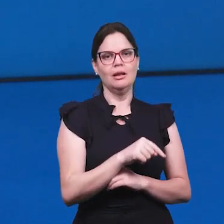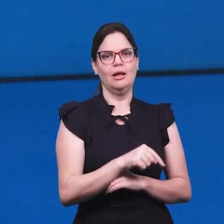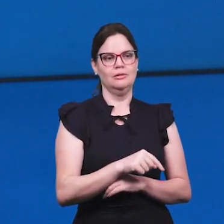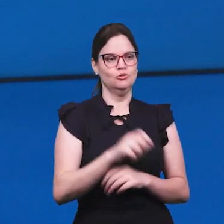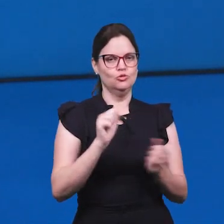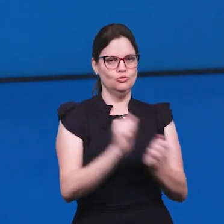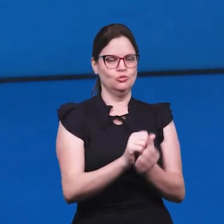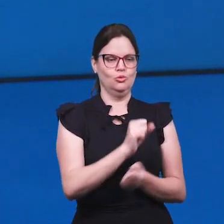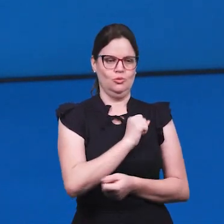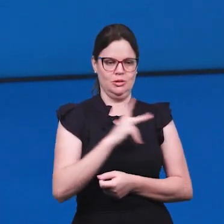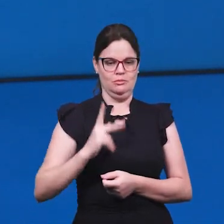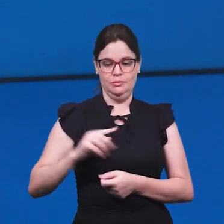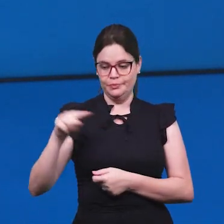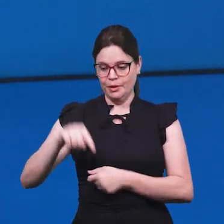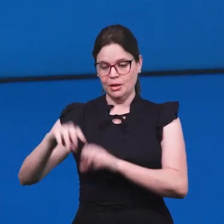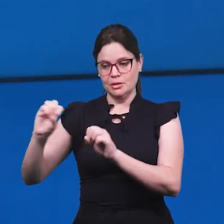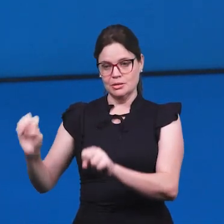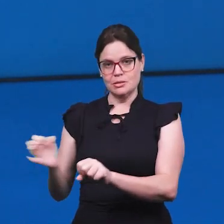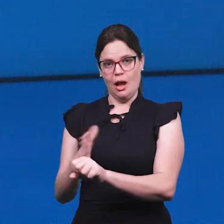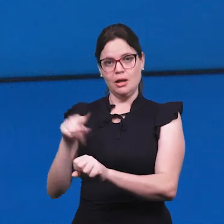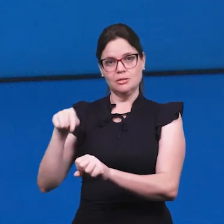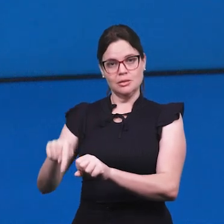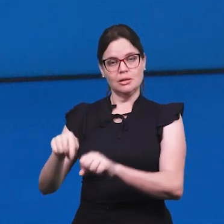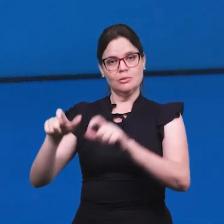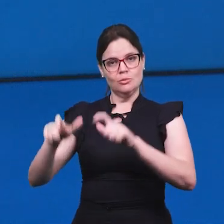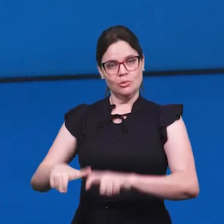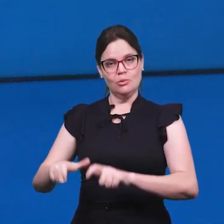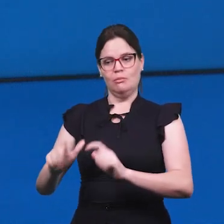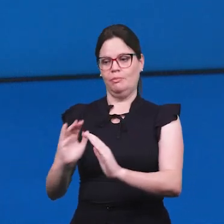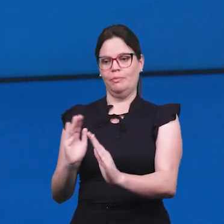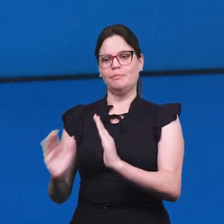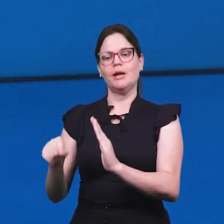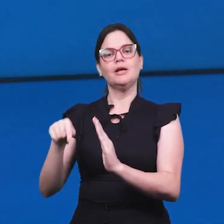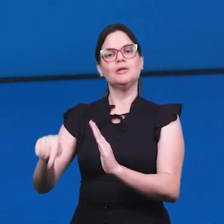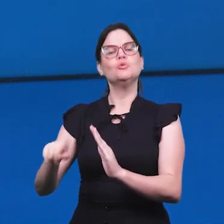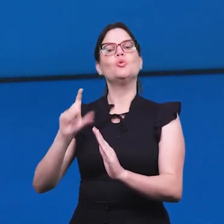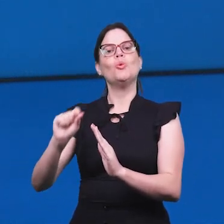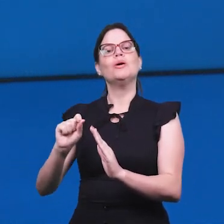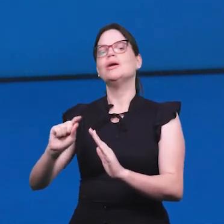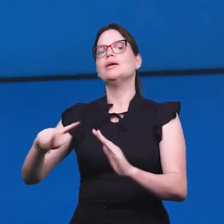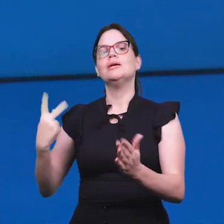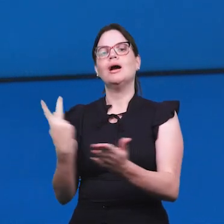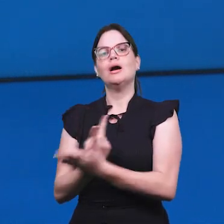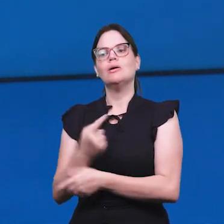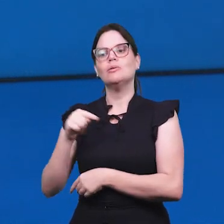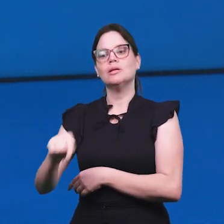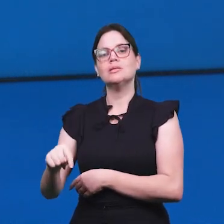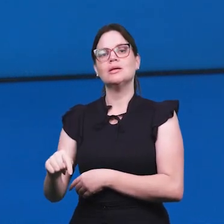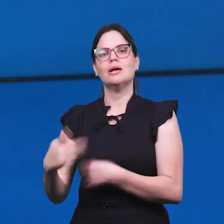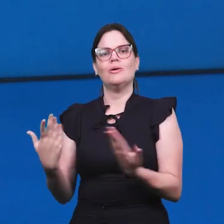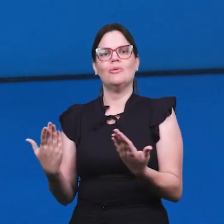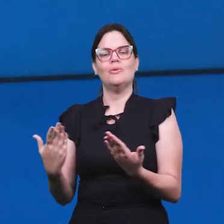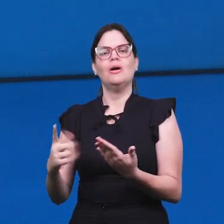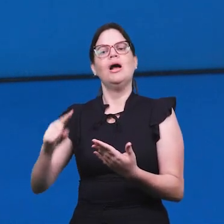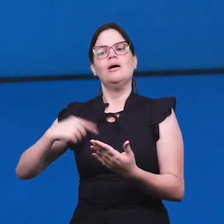e nos Atos dos Apóstolos. E em Sardes, novamente, há ali uma redescoberta, ou seja, uma